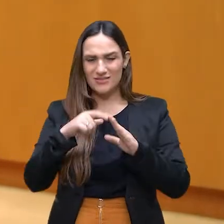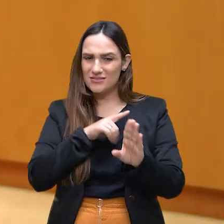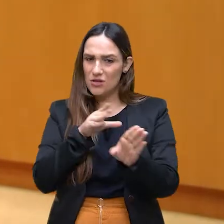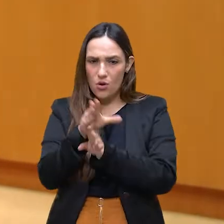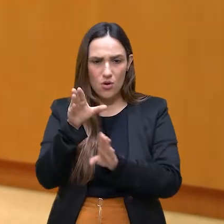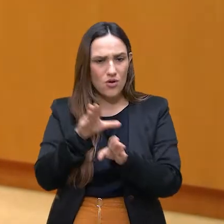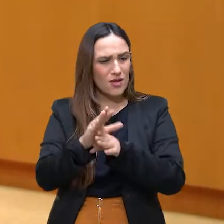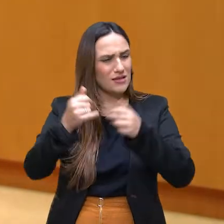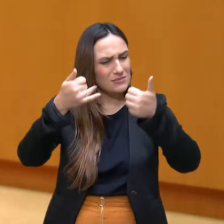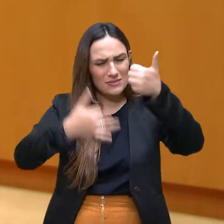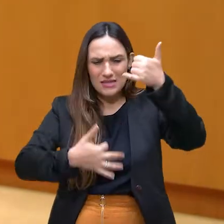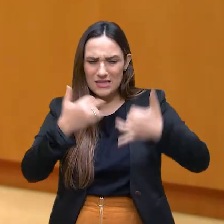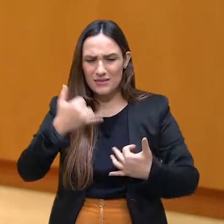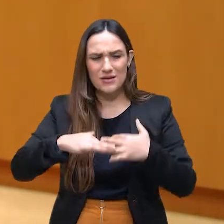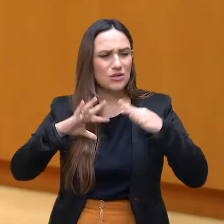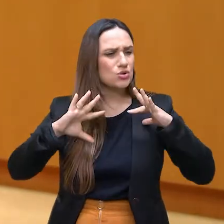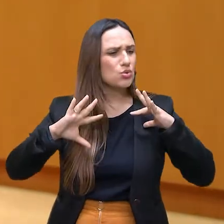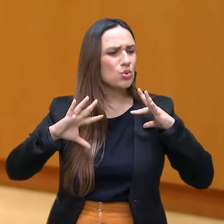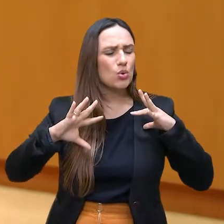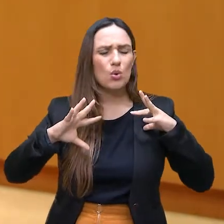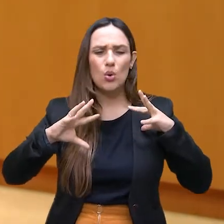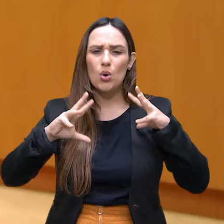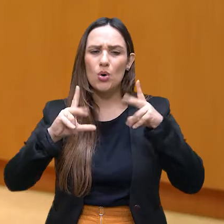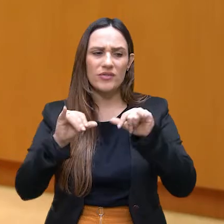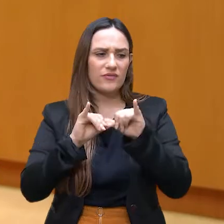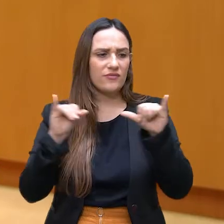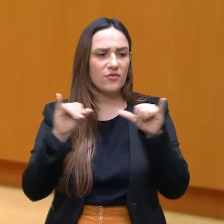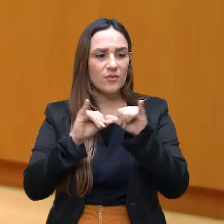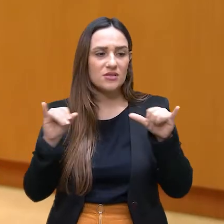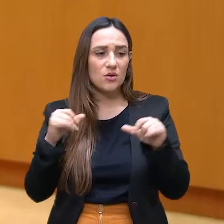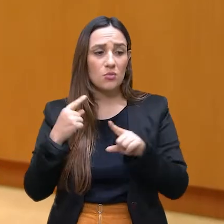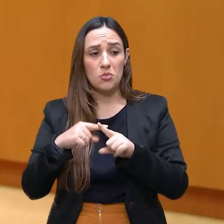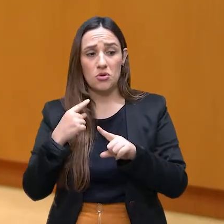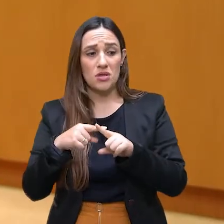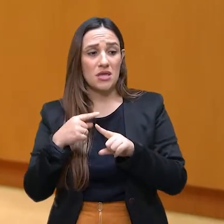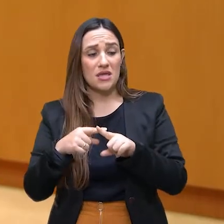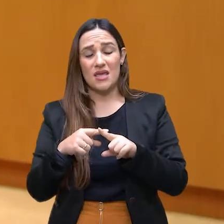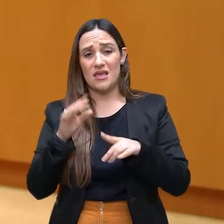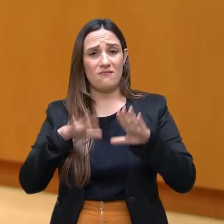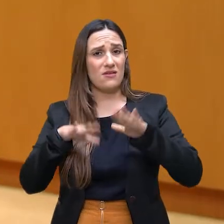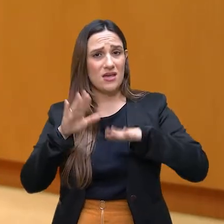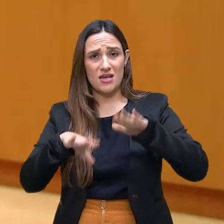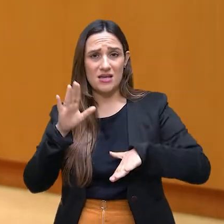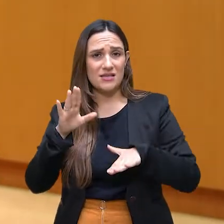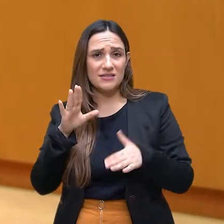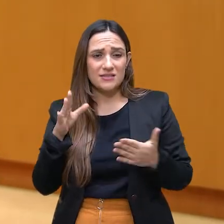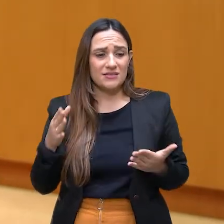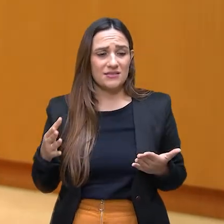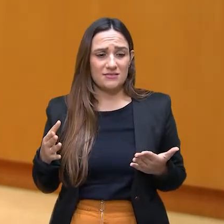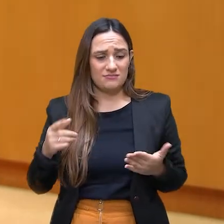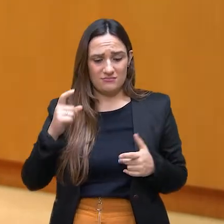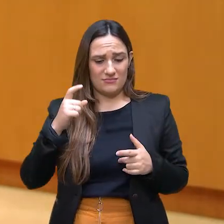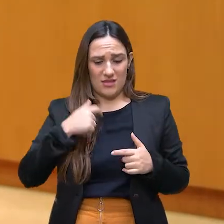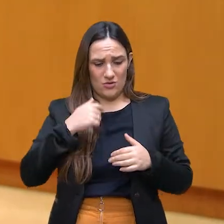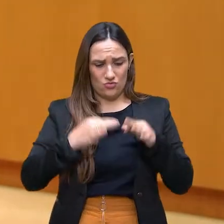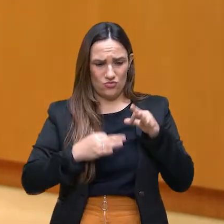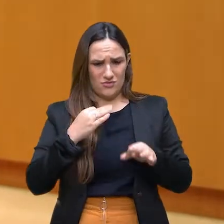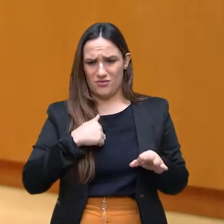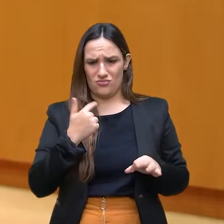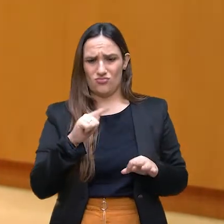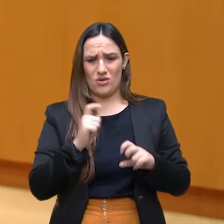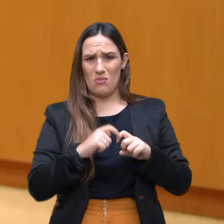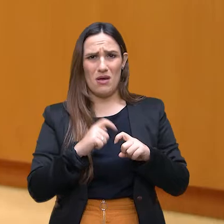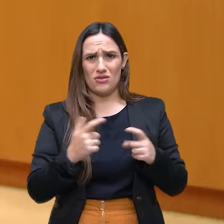técnico-científicas para que o magistrado, que não é médico, não é farmacêutico, não tem formação, né? Normalmente não tem